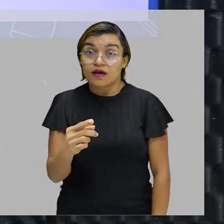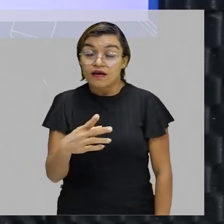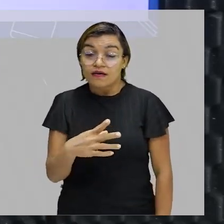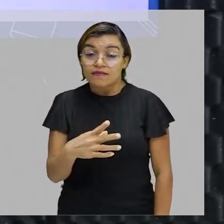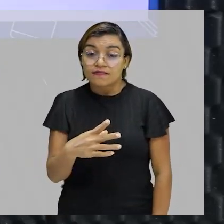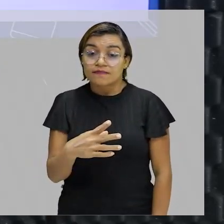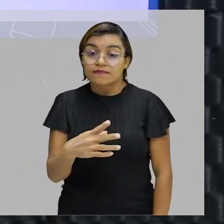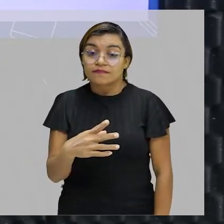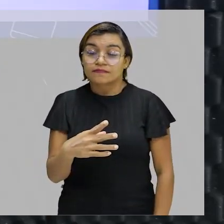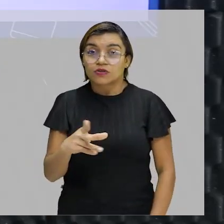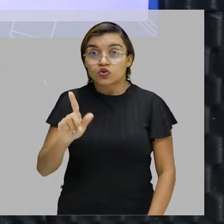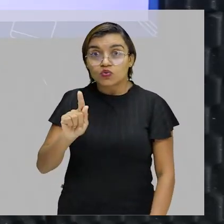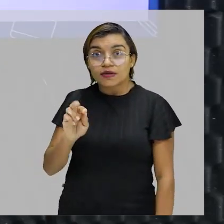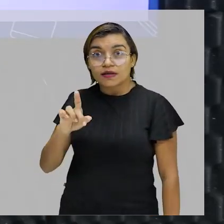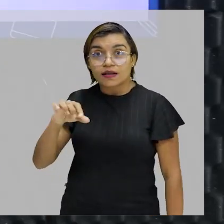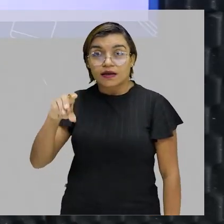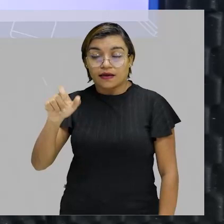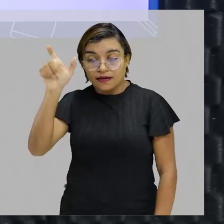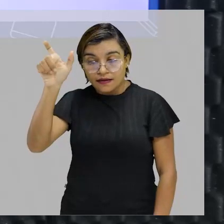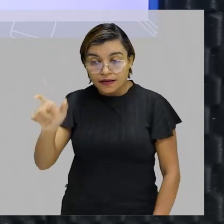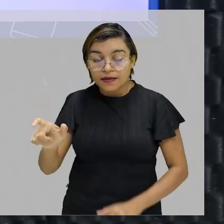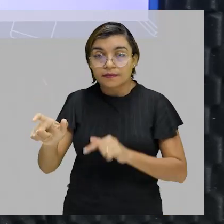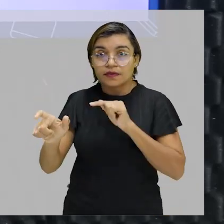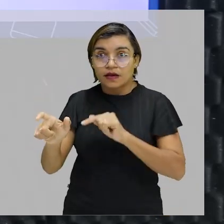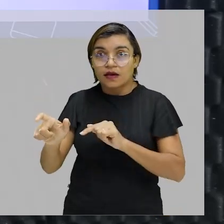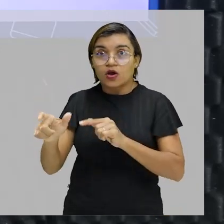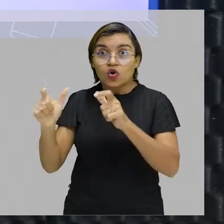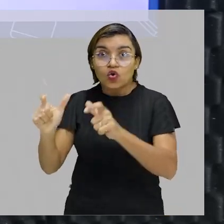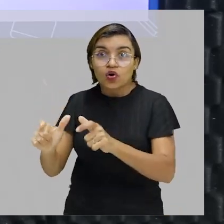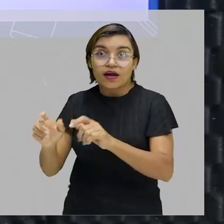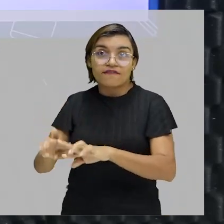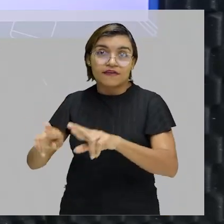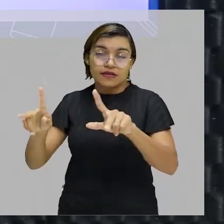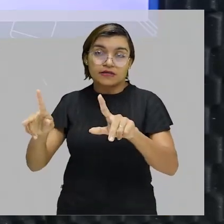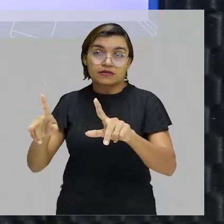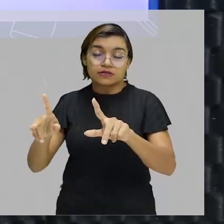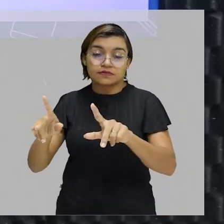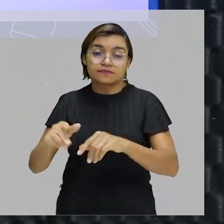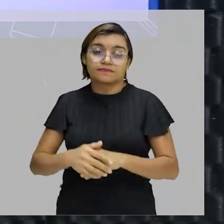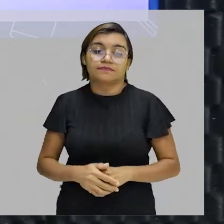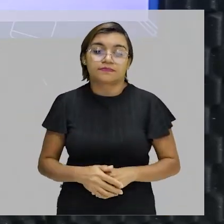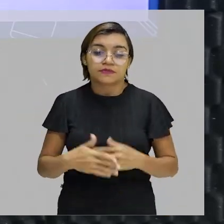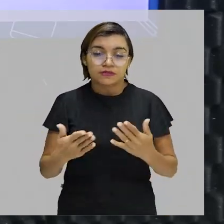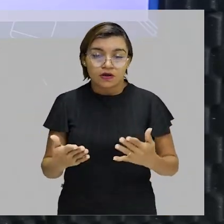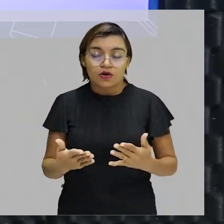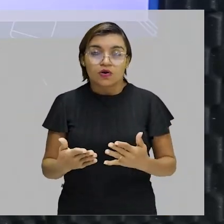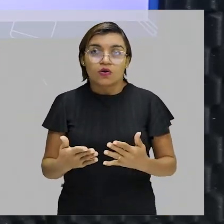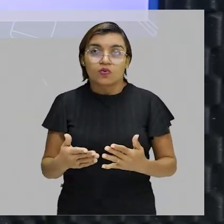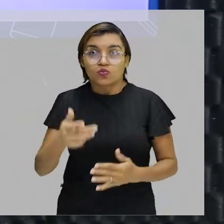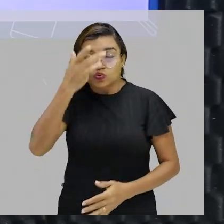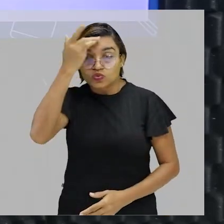está no lugar diferente. Normalmente o sujeito vem no início da oração.